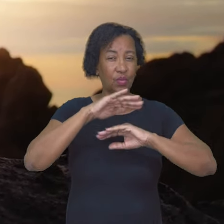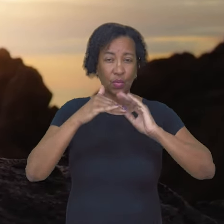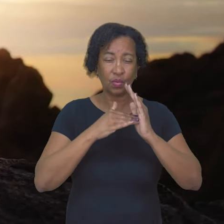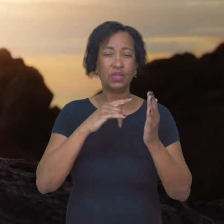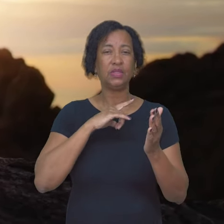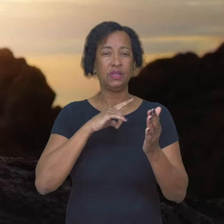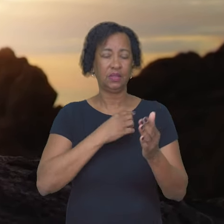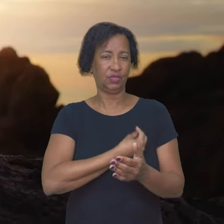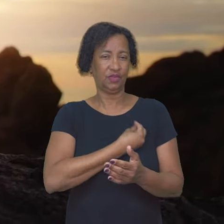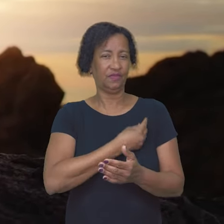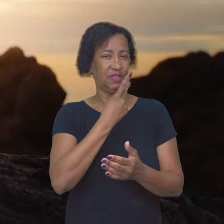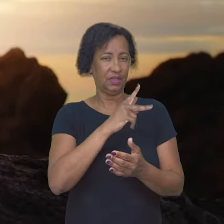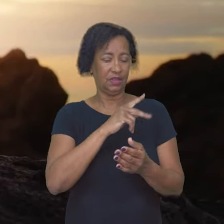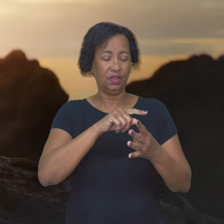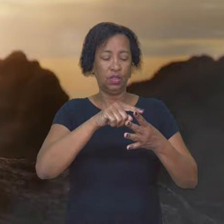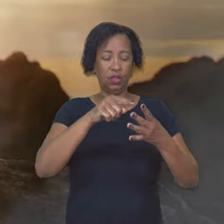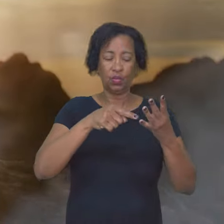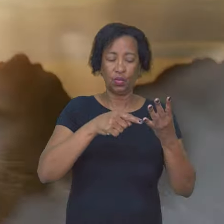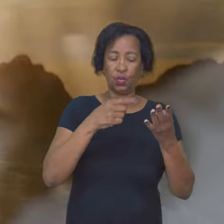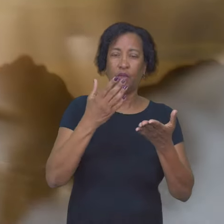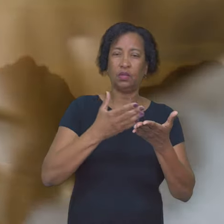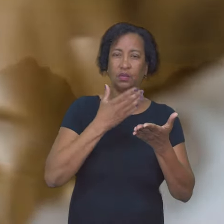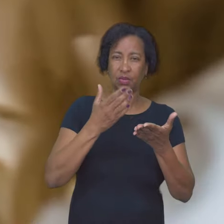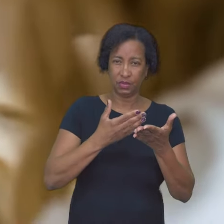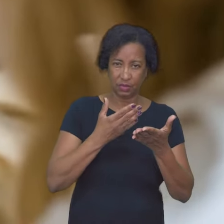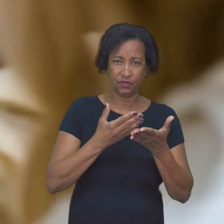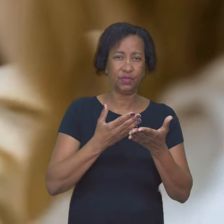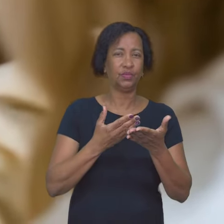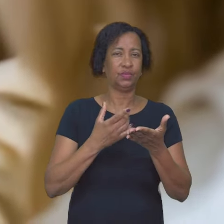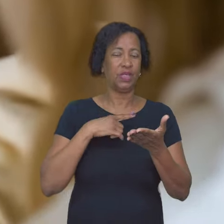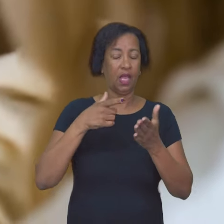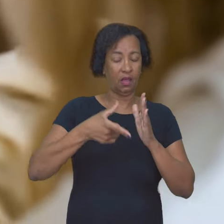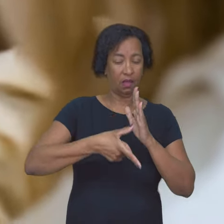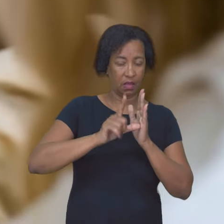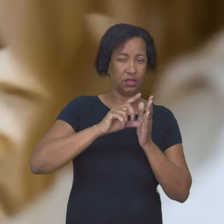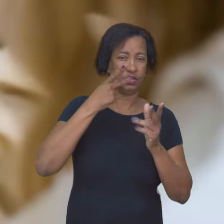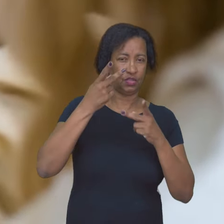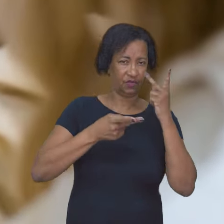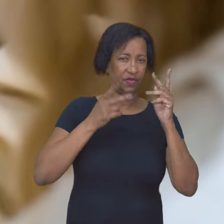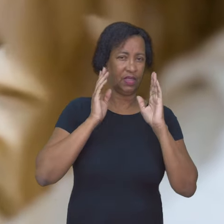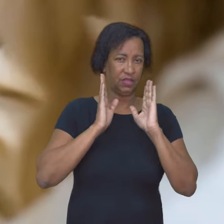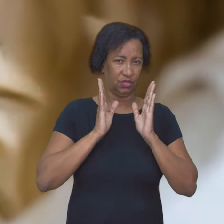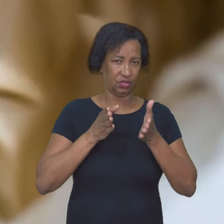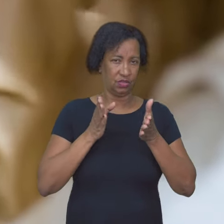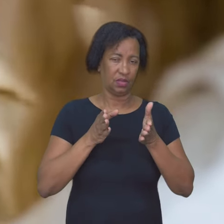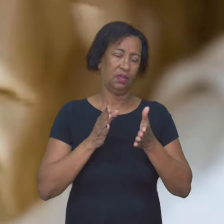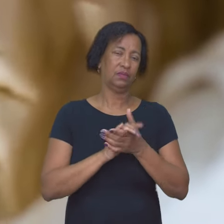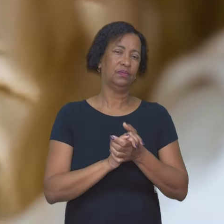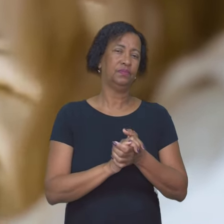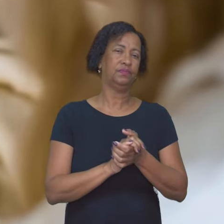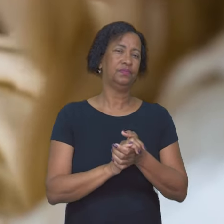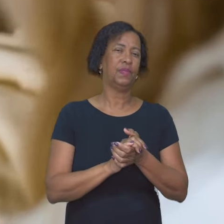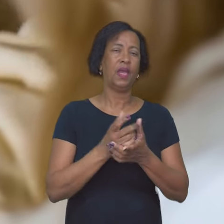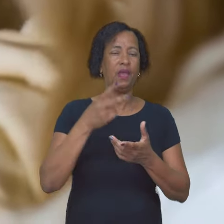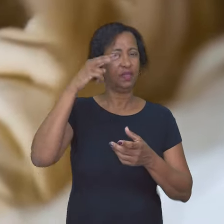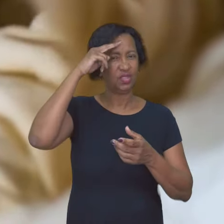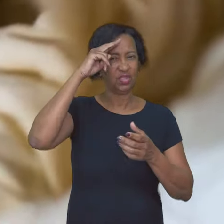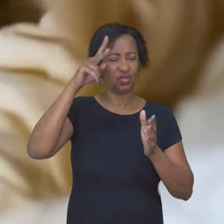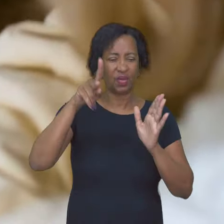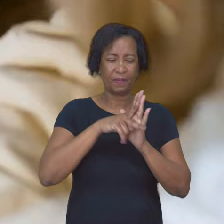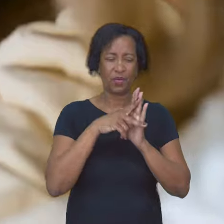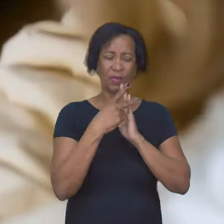vem desses quatro livros Mas como já destaquei antes esses livros não são biografias